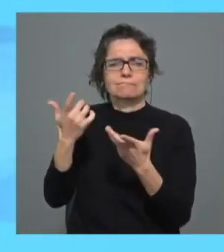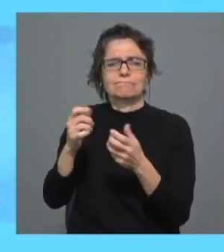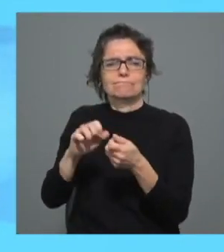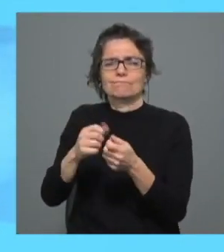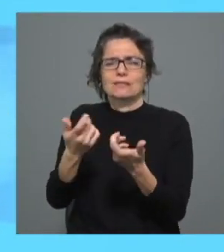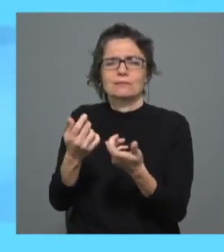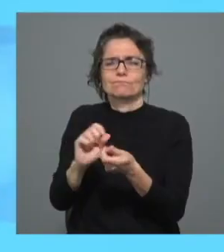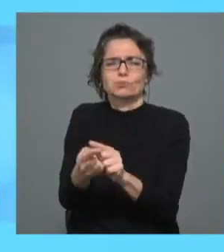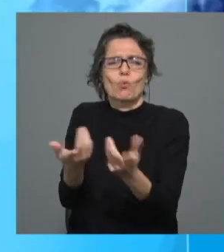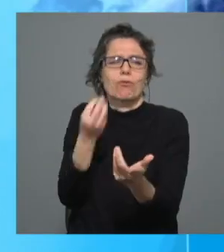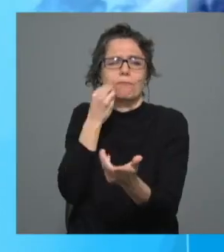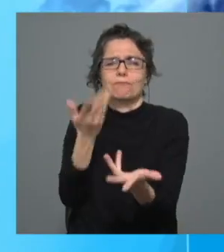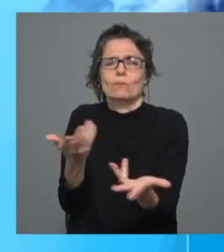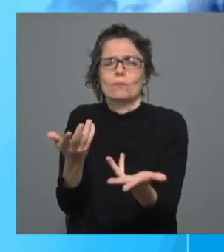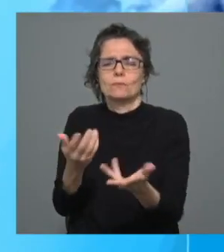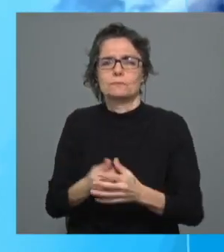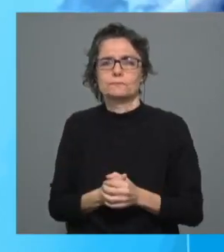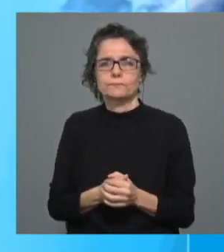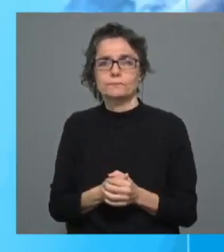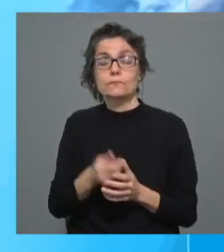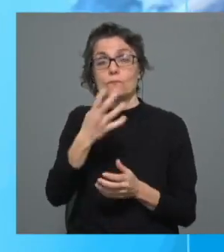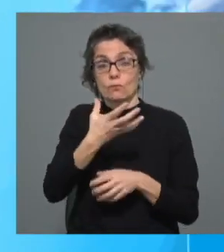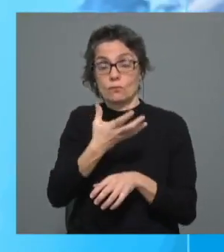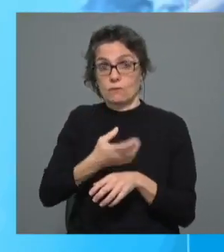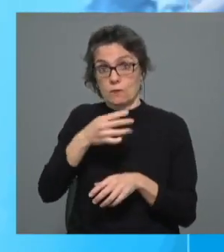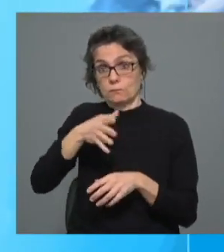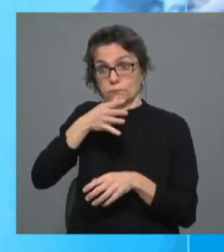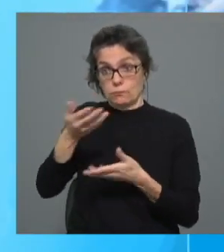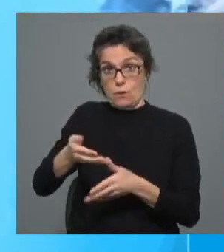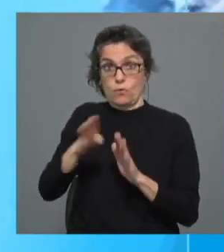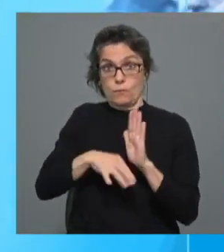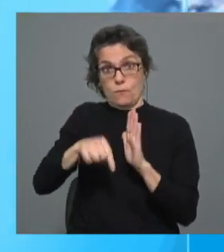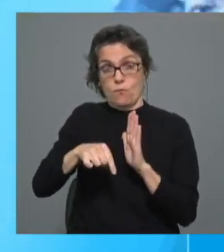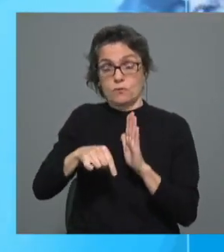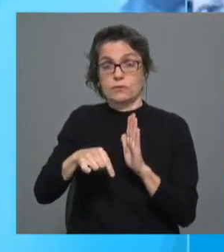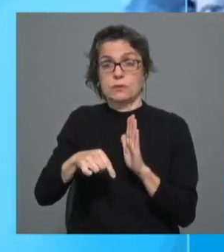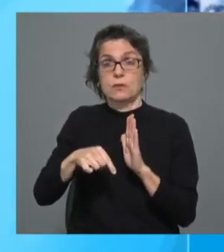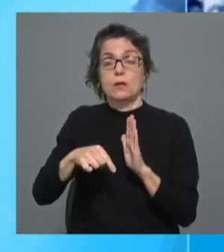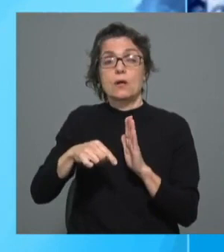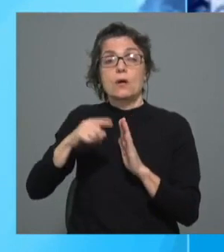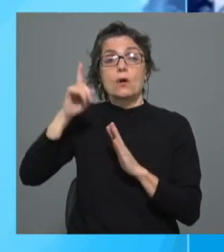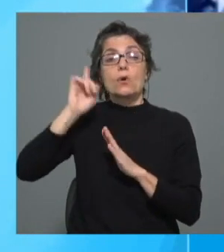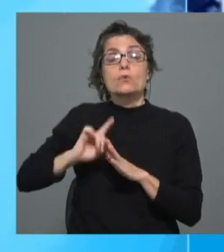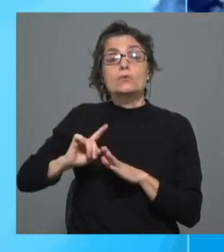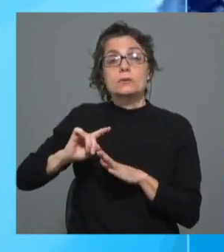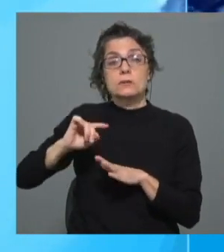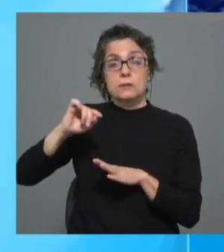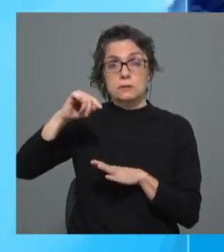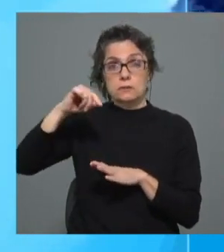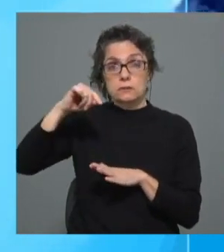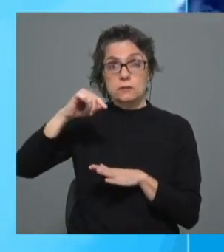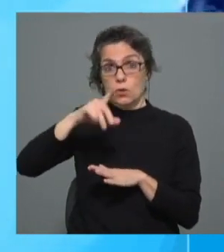paz. Nós gravamos esta nossa conversa no dia em que Putin faz um novo